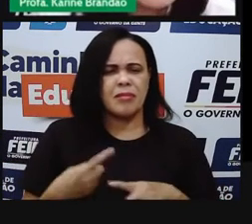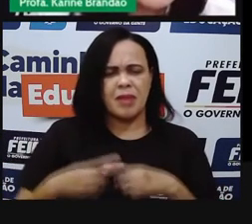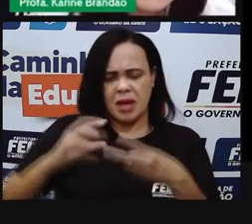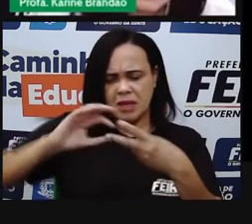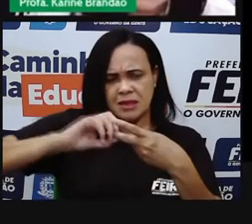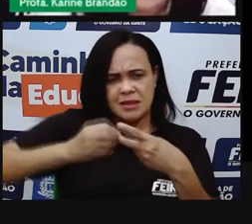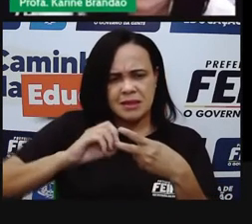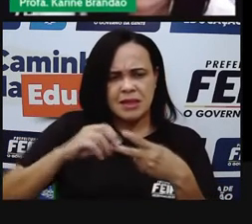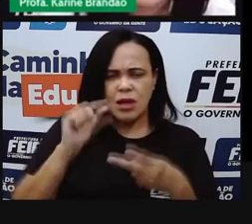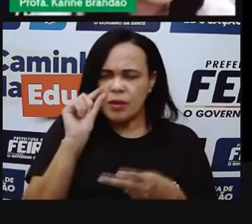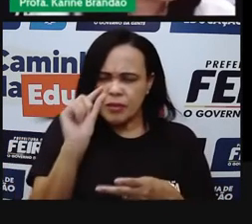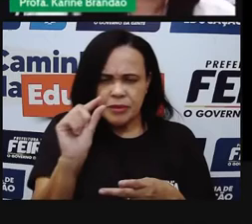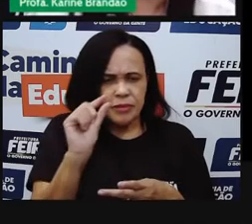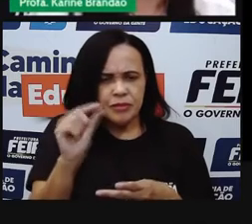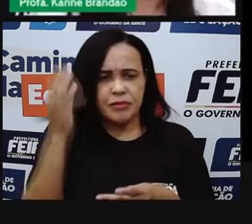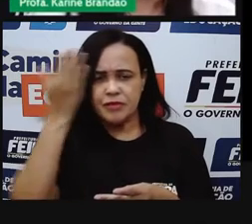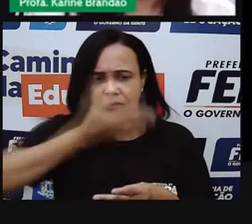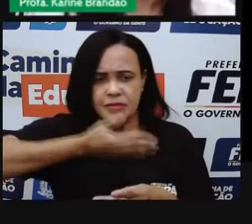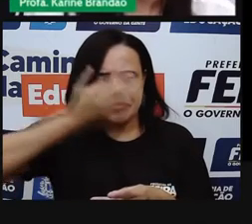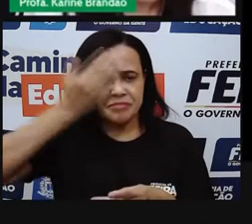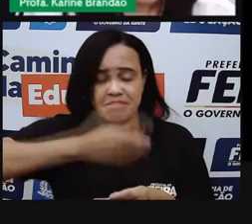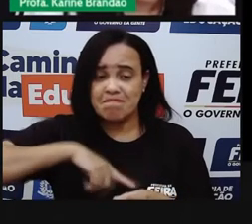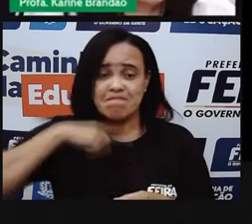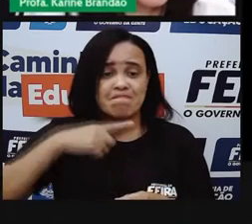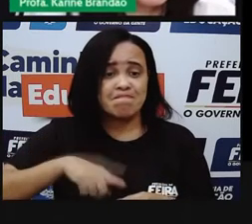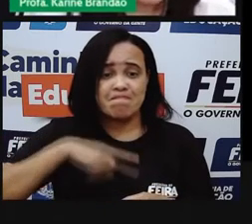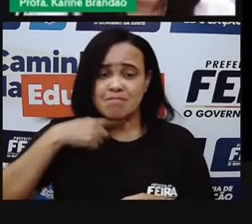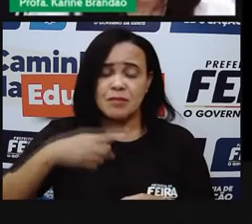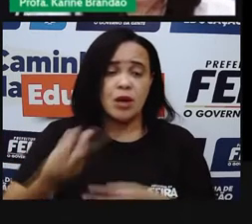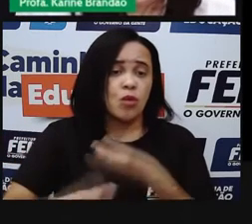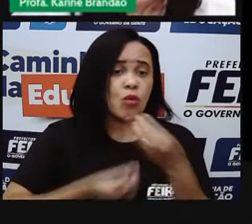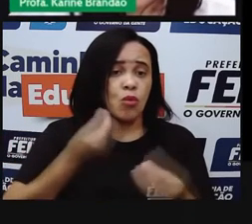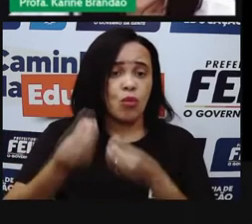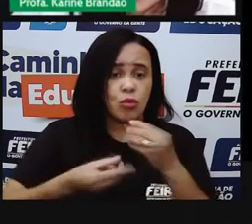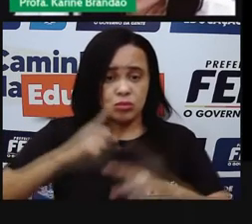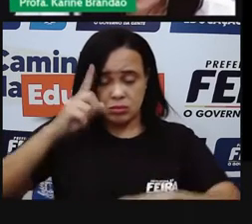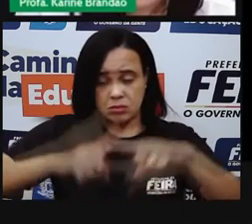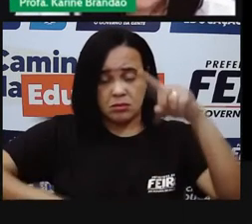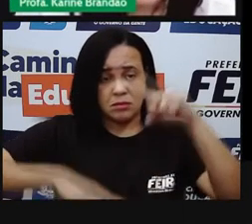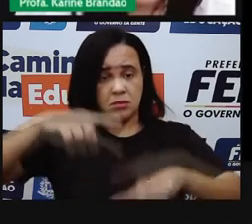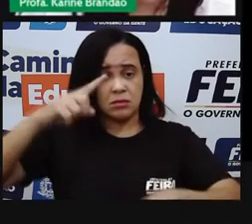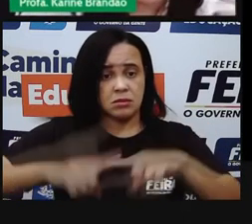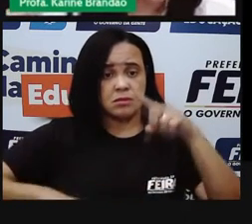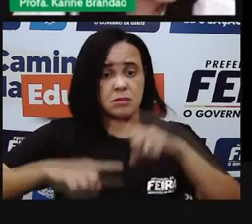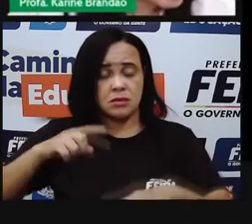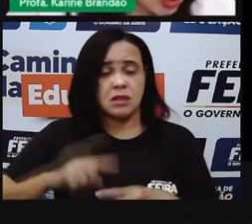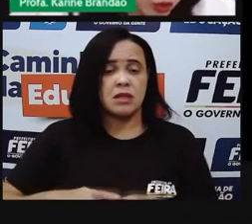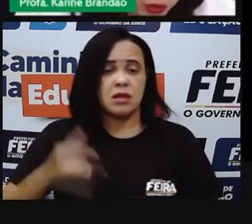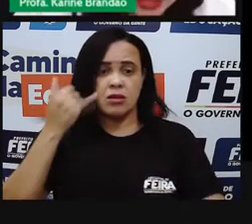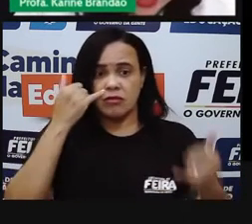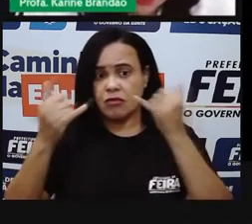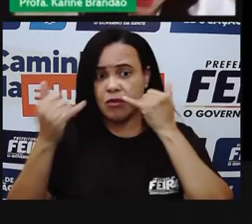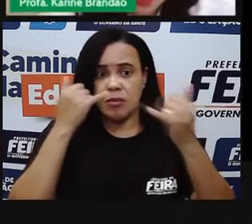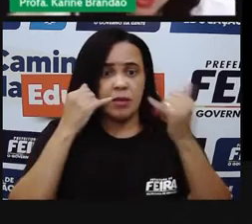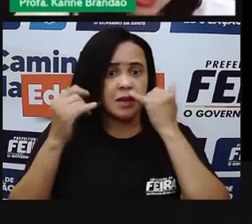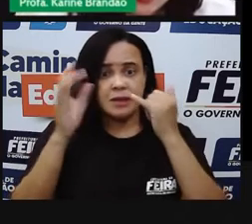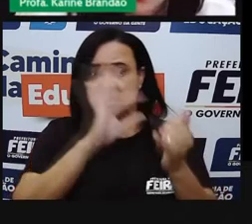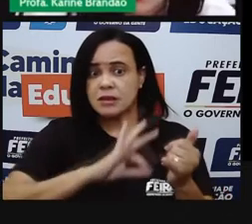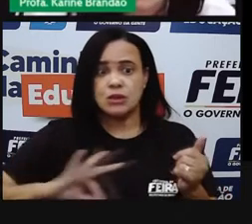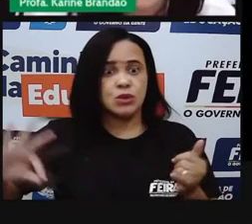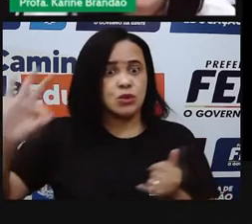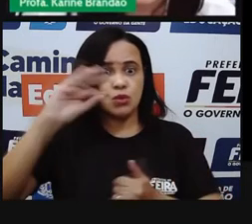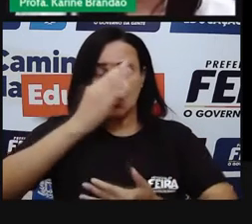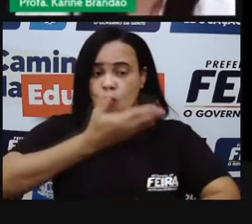pequenininho, microscópico, que a gente não vê. Como é que o material genético, essas informações todas que formam o